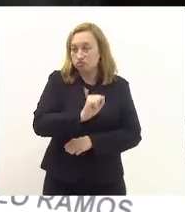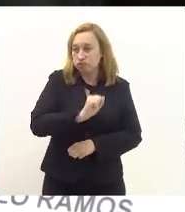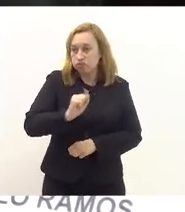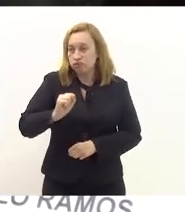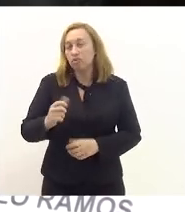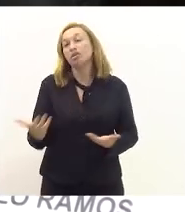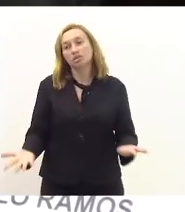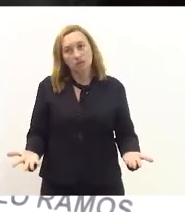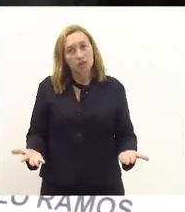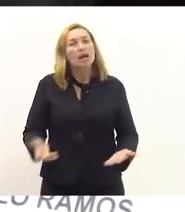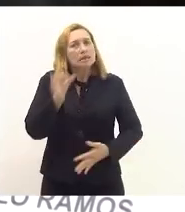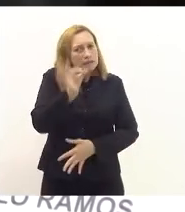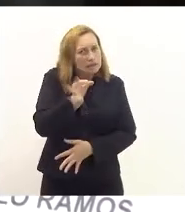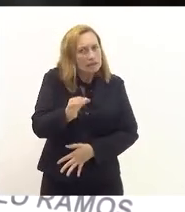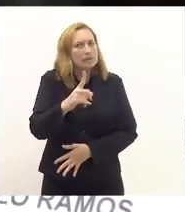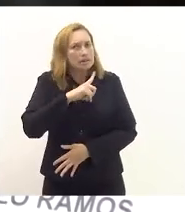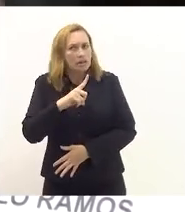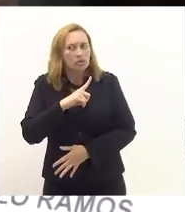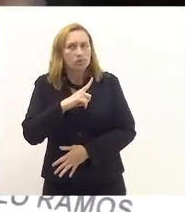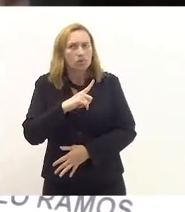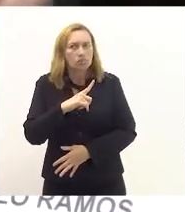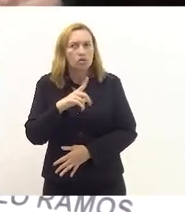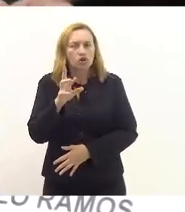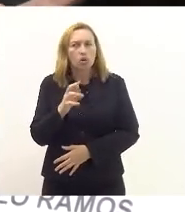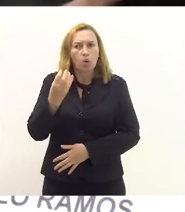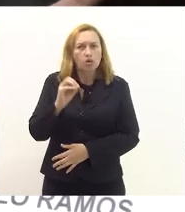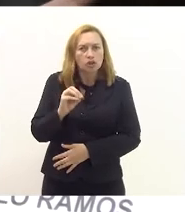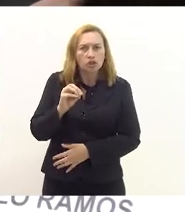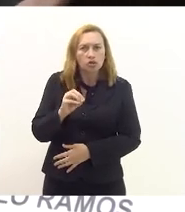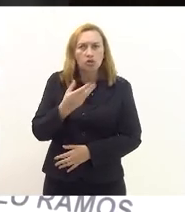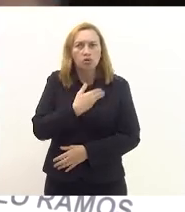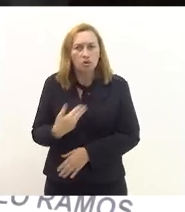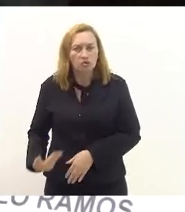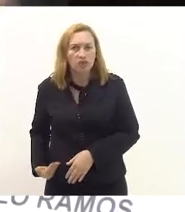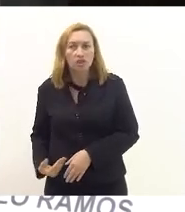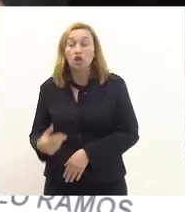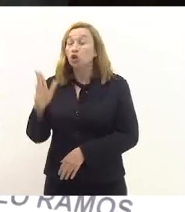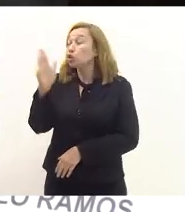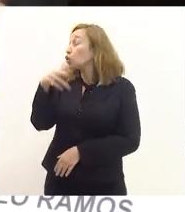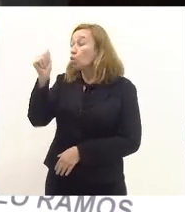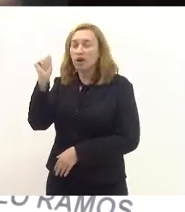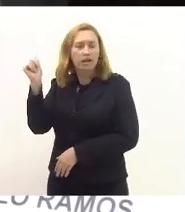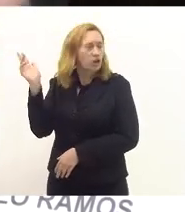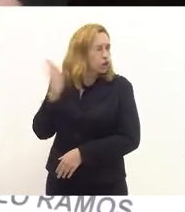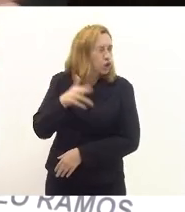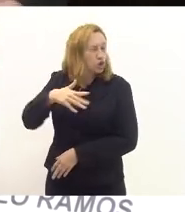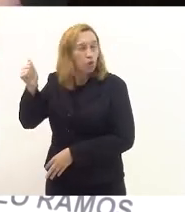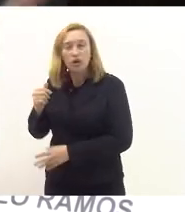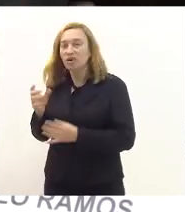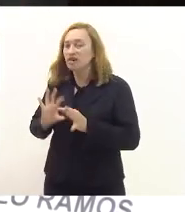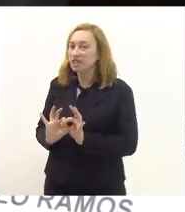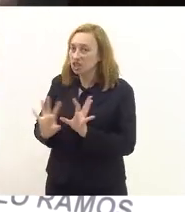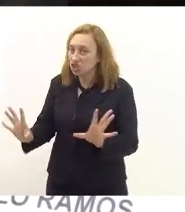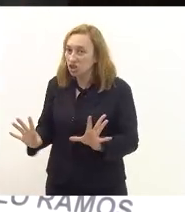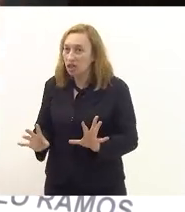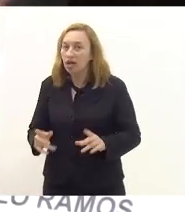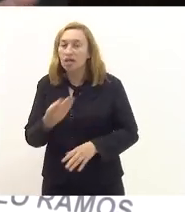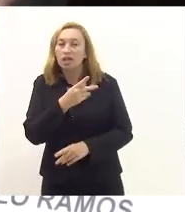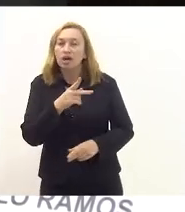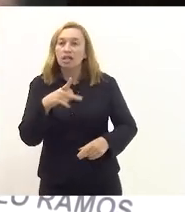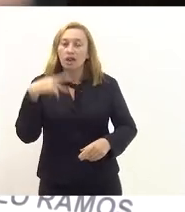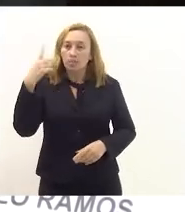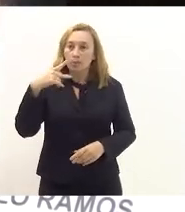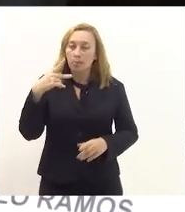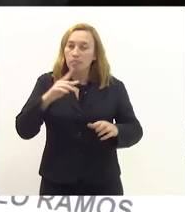Então, eu tenho certeza que o Rodrigo, como governador, jamais vai permitir que a polícia faça